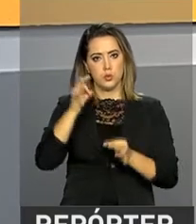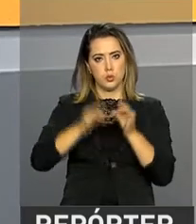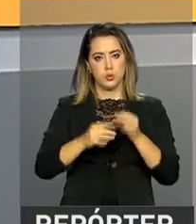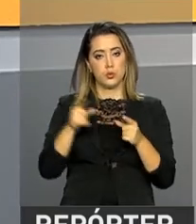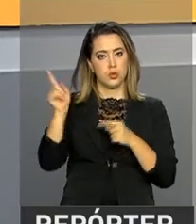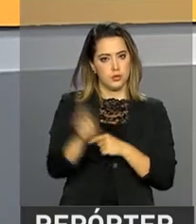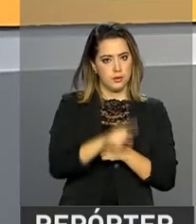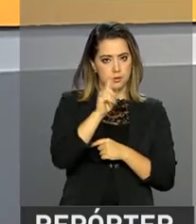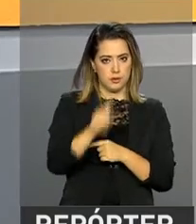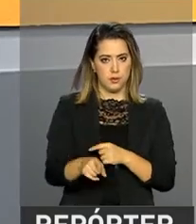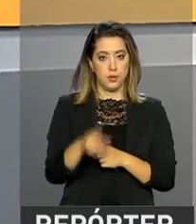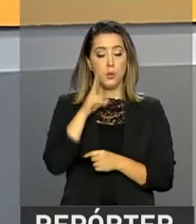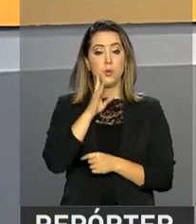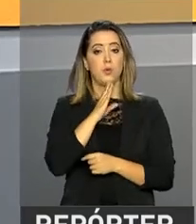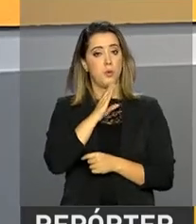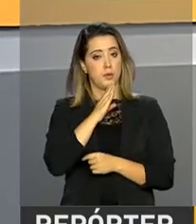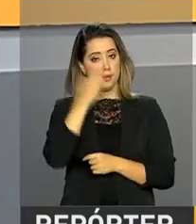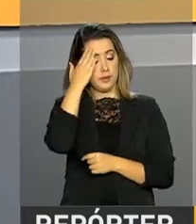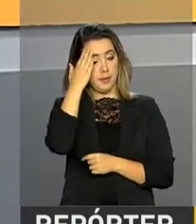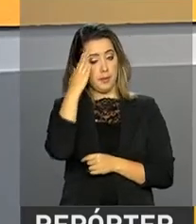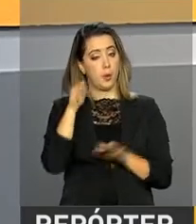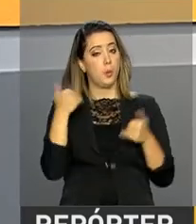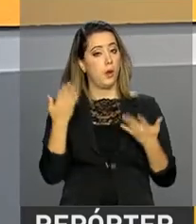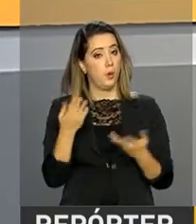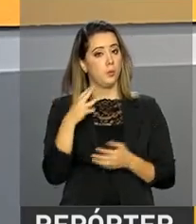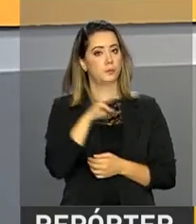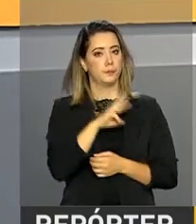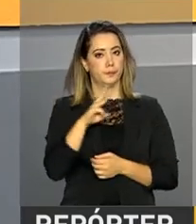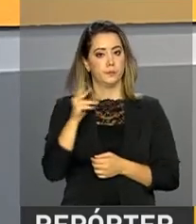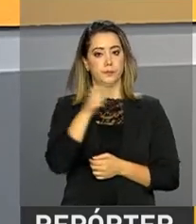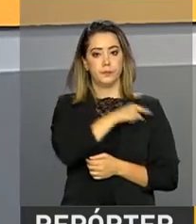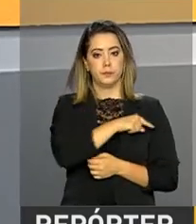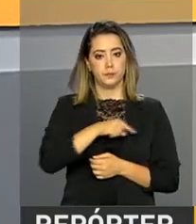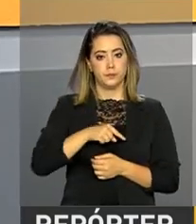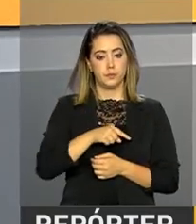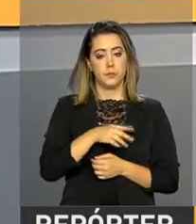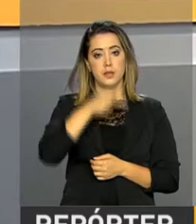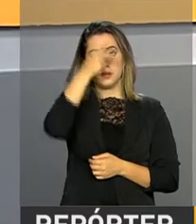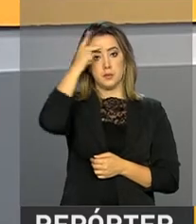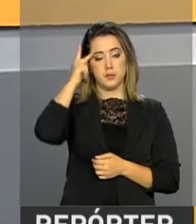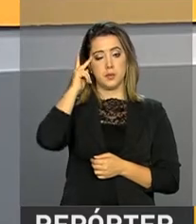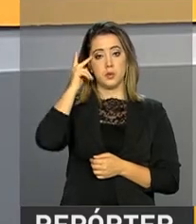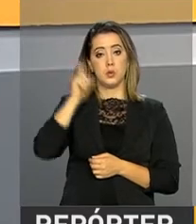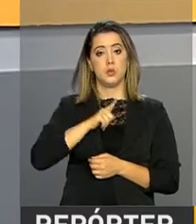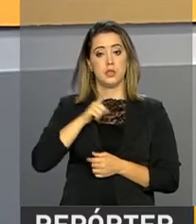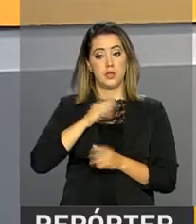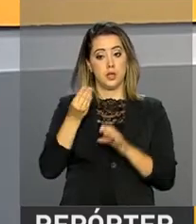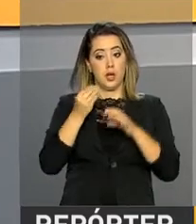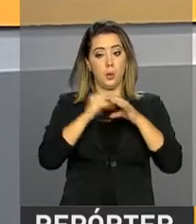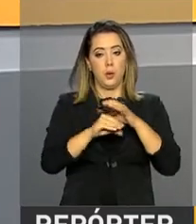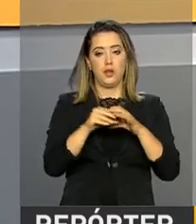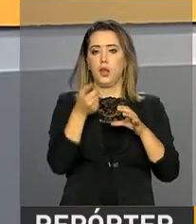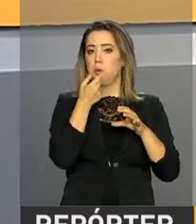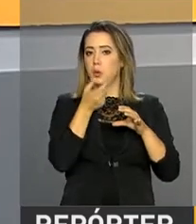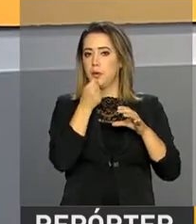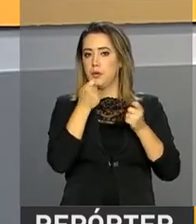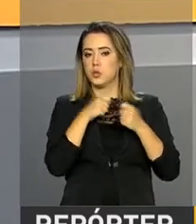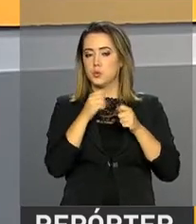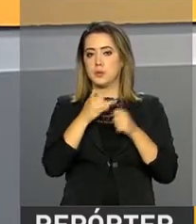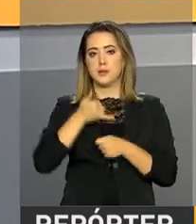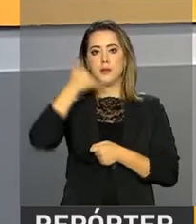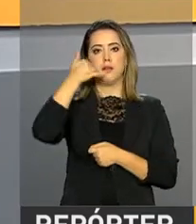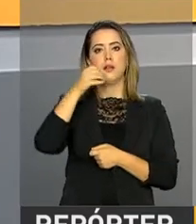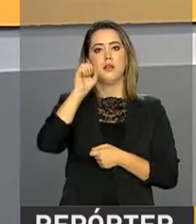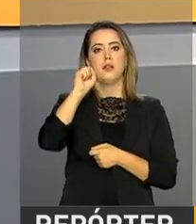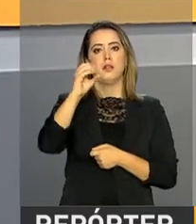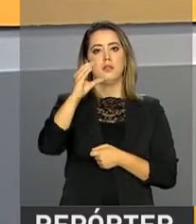os lotes irregulares, visite a página da Anvisa na internet. Os consumidores afetados devem entrar em contato com o Serviço de